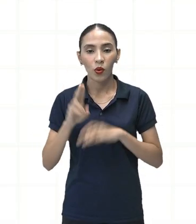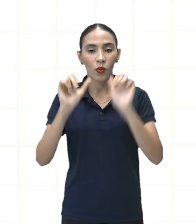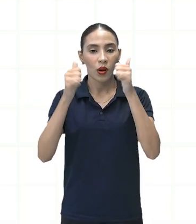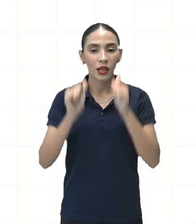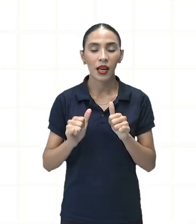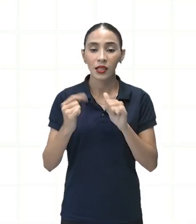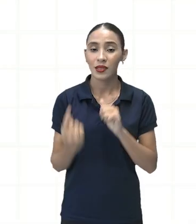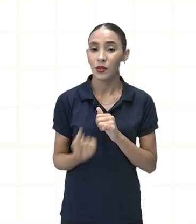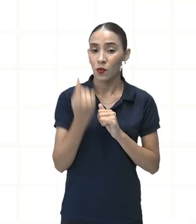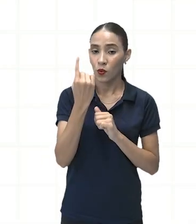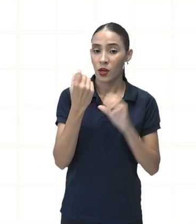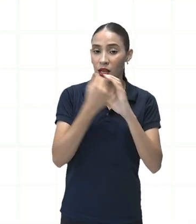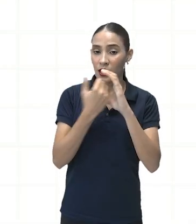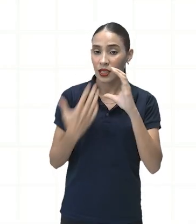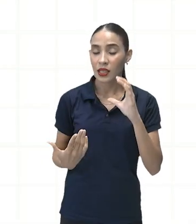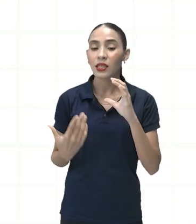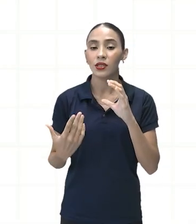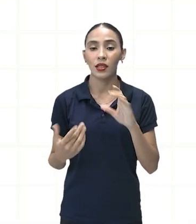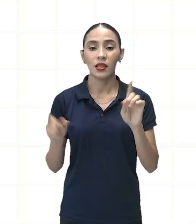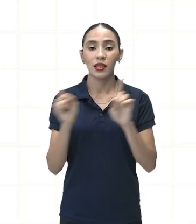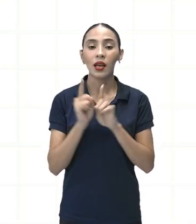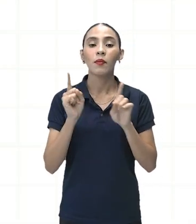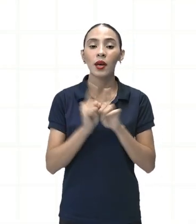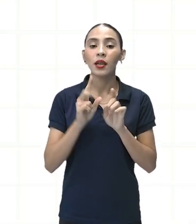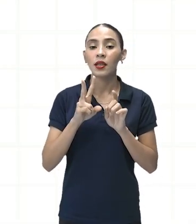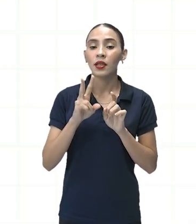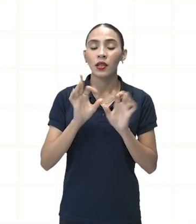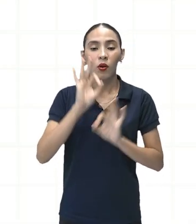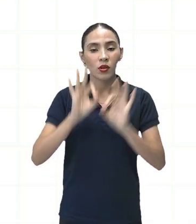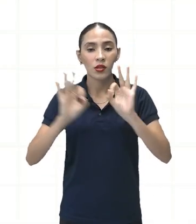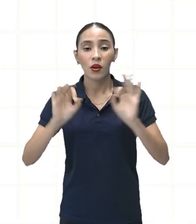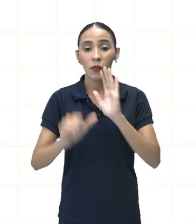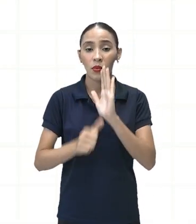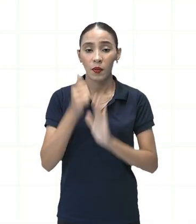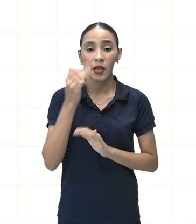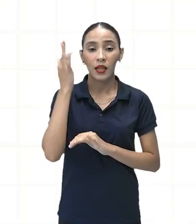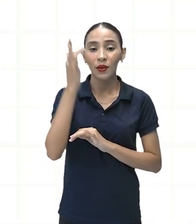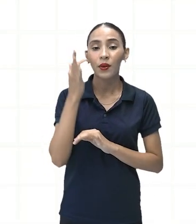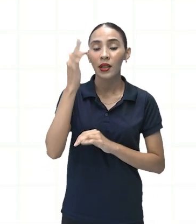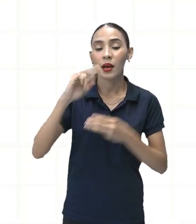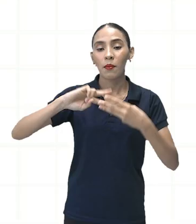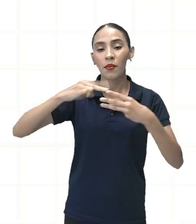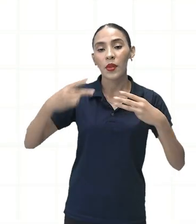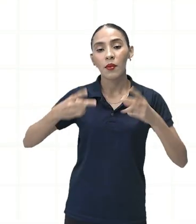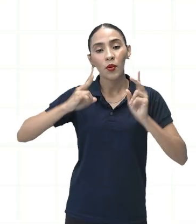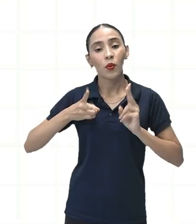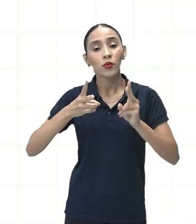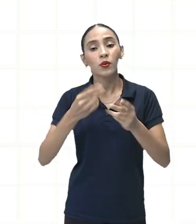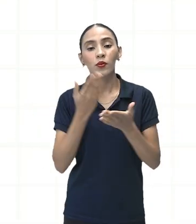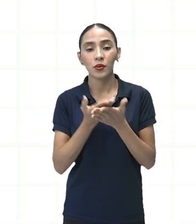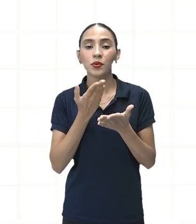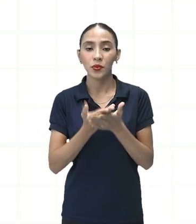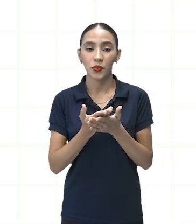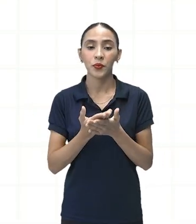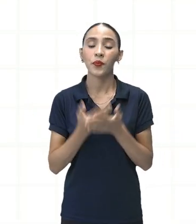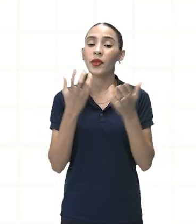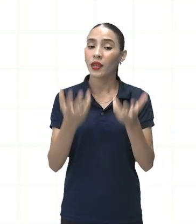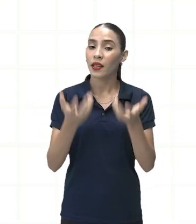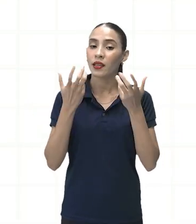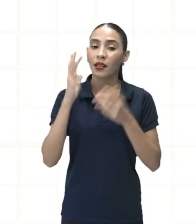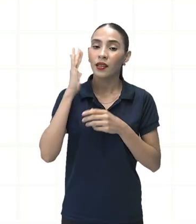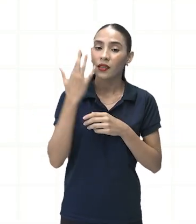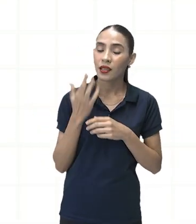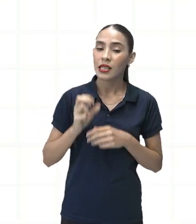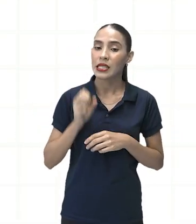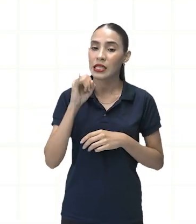análise de apenas uma característica por vez e elaborou a sua primeira lei de Mendel, ele continuou os seus estudos. Ele queria entender